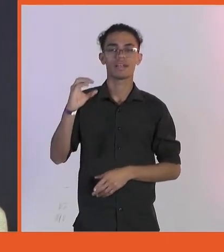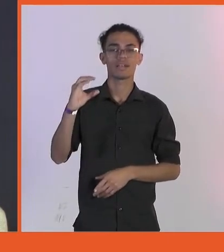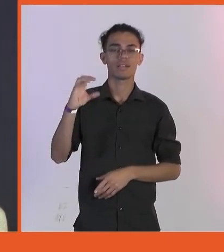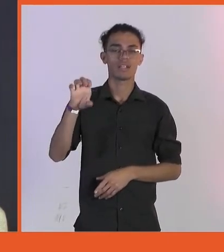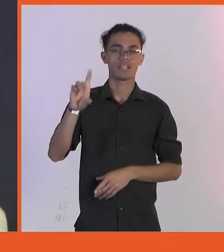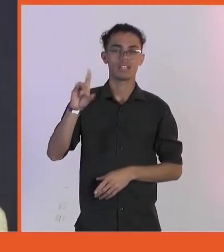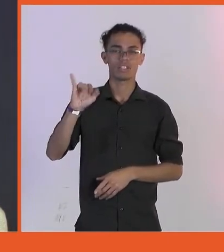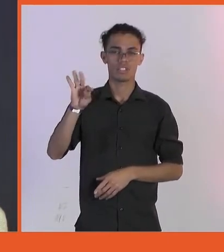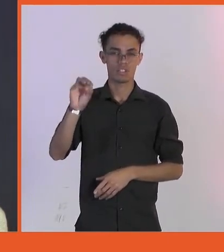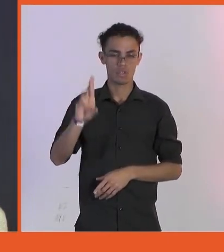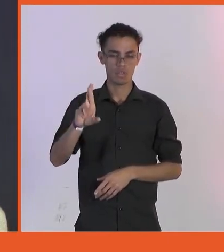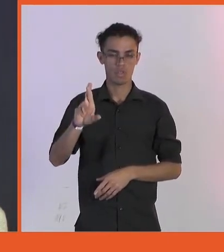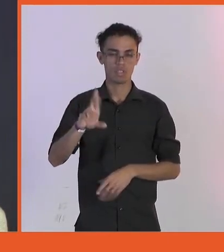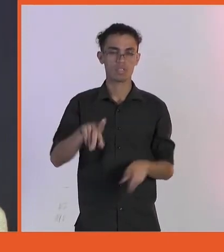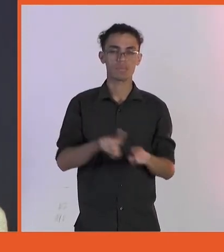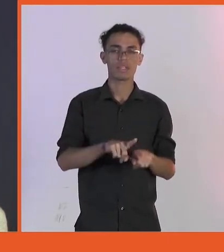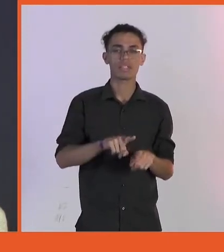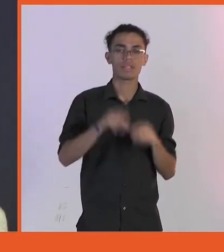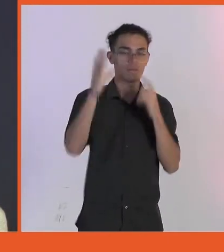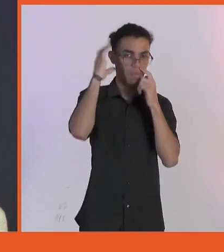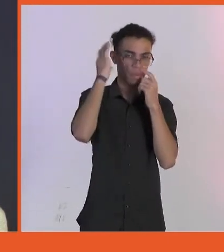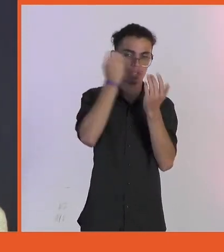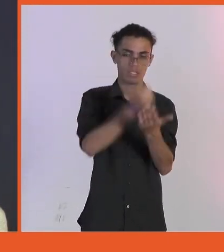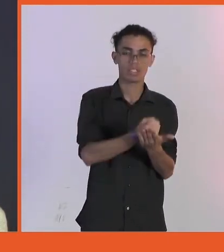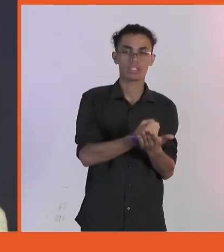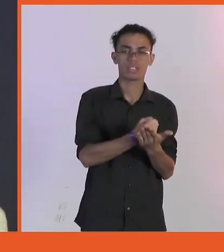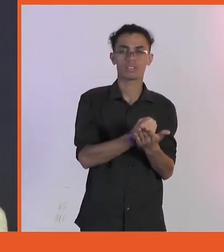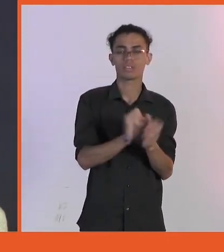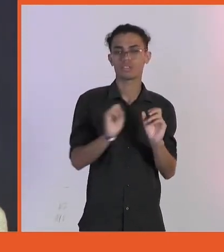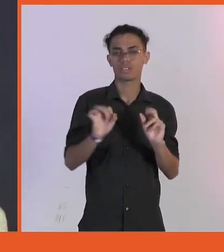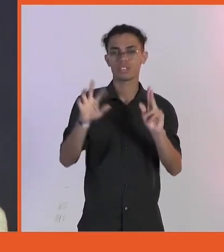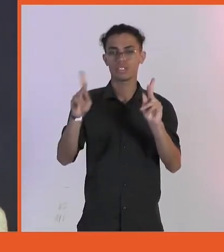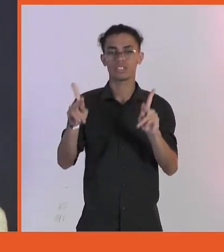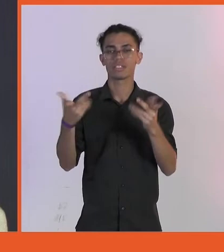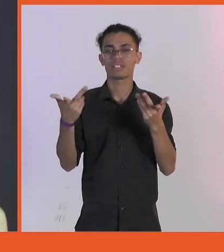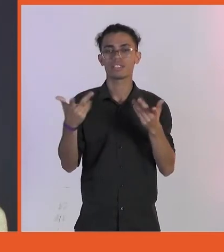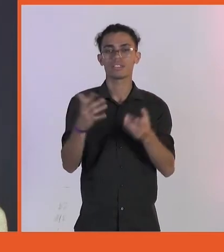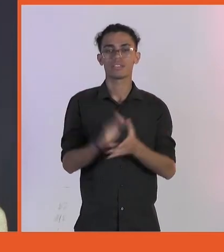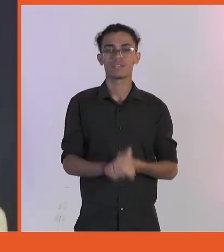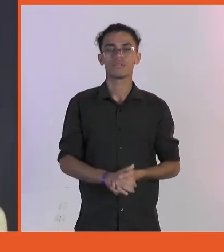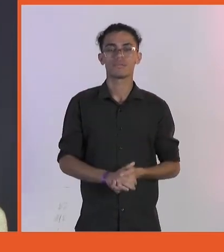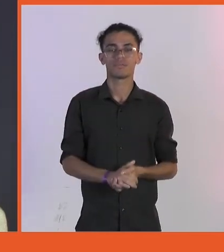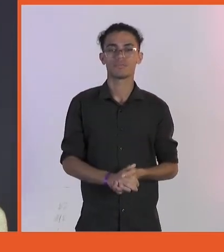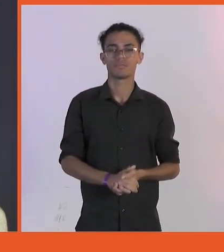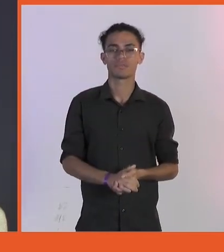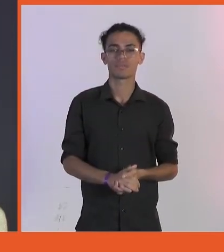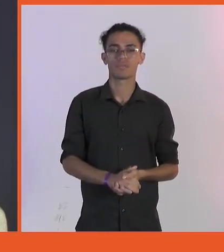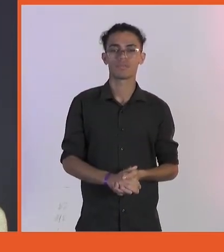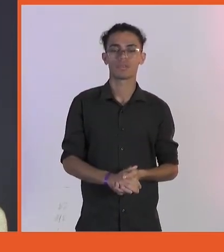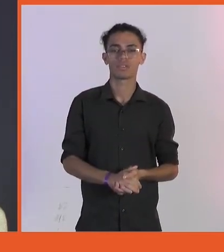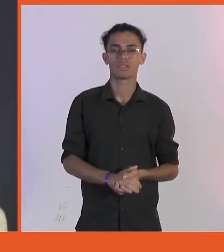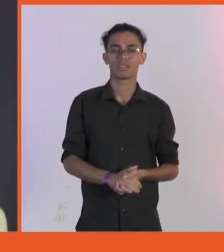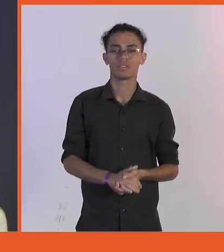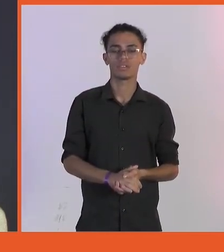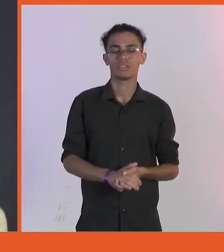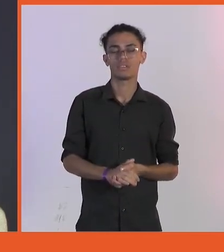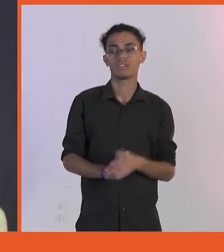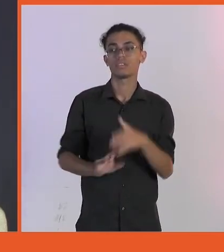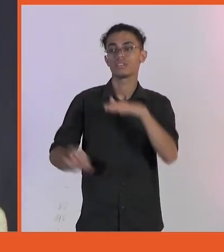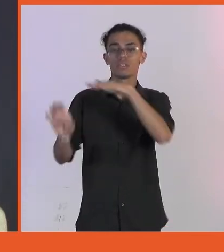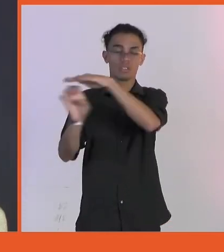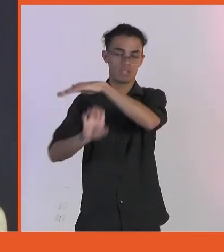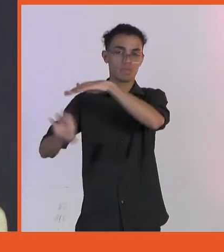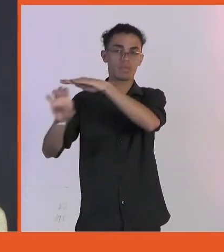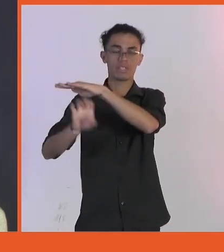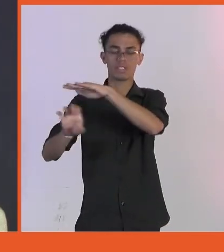contrata um editor podcast, pô, precisa de uma mão na social media, sei lá. Mas quando você olha como uma empresa, você